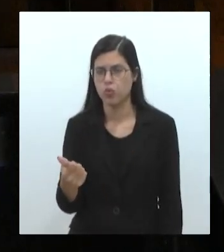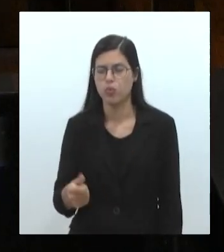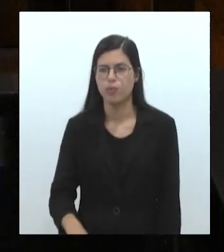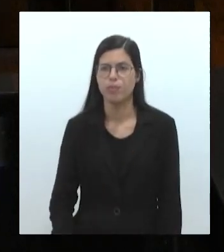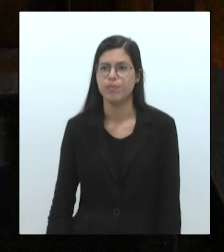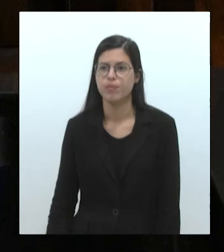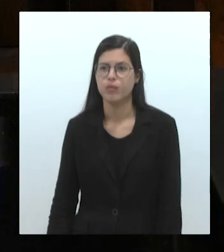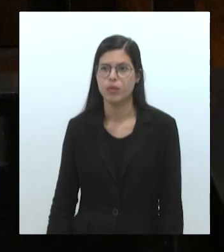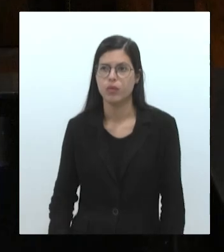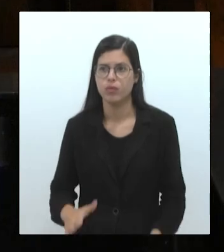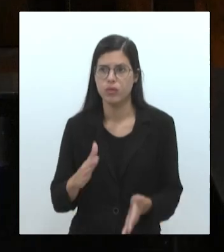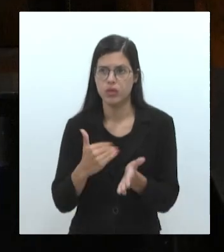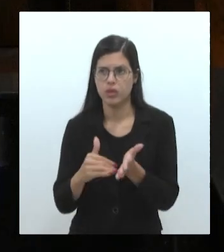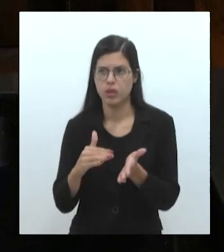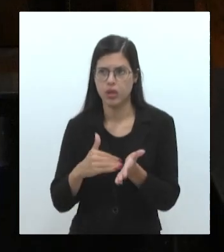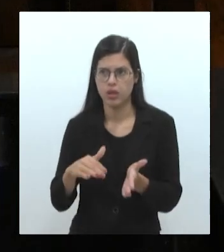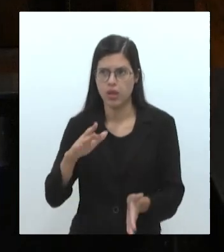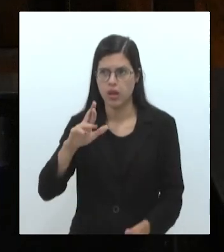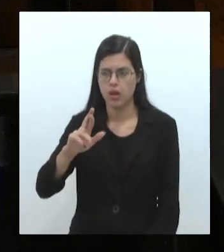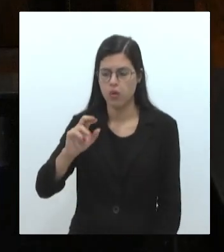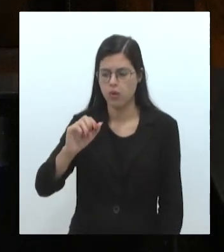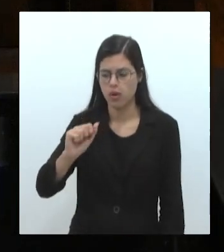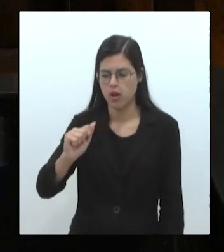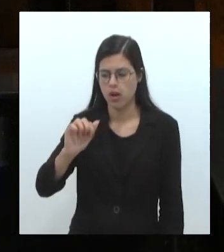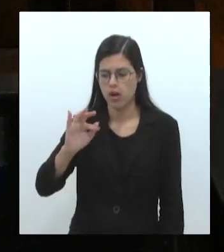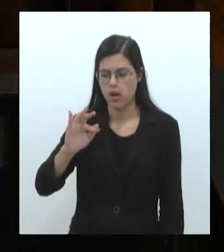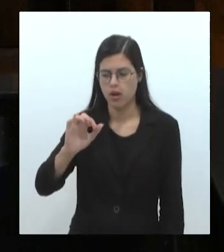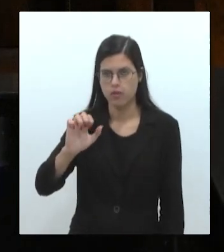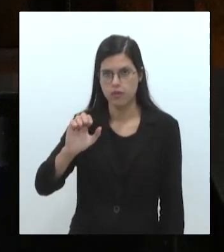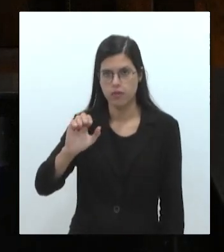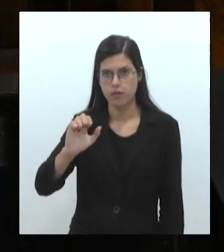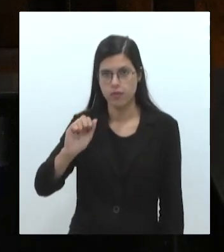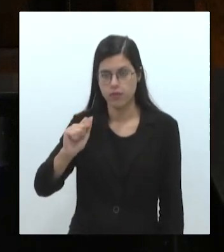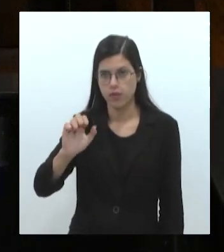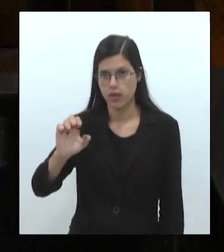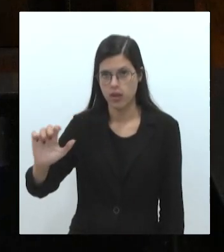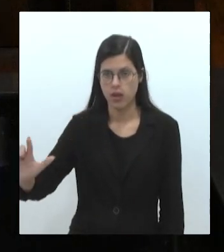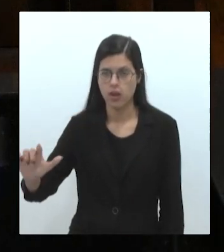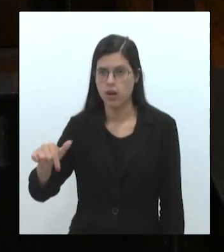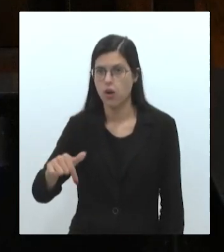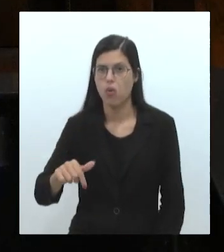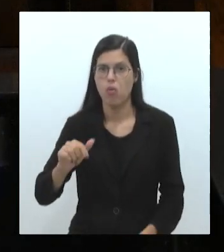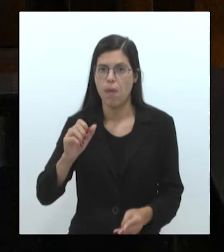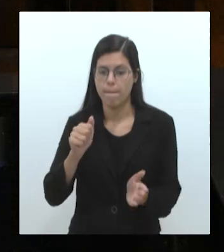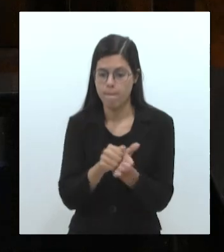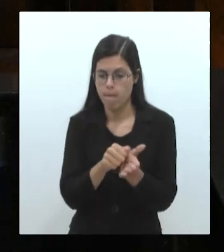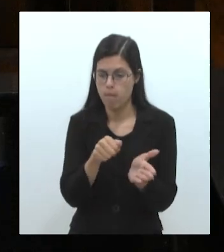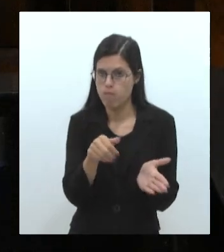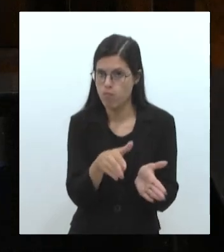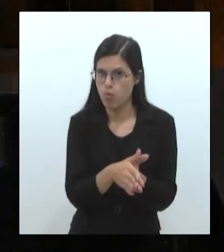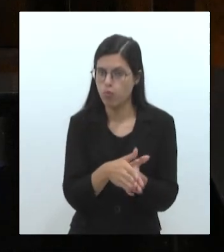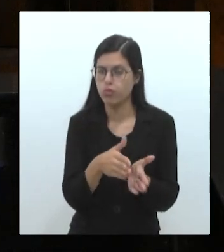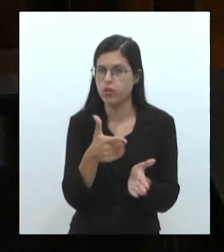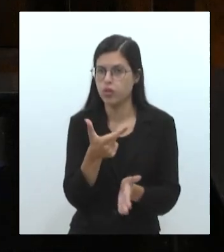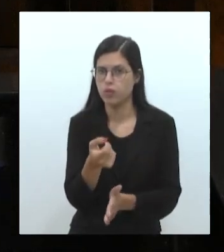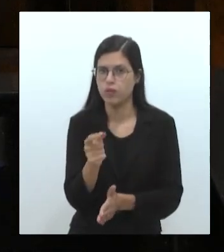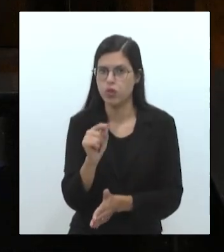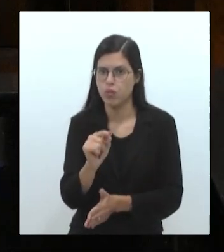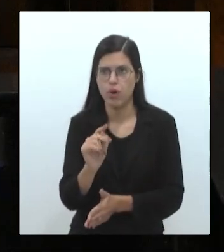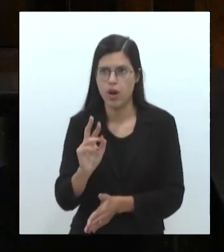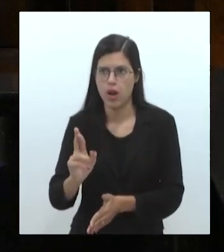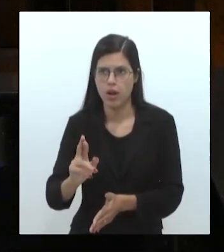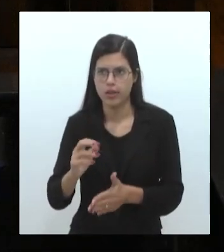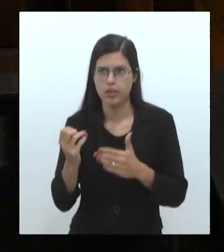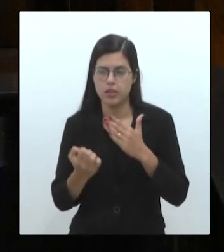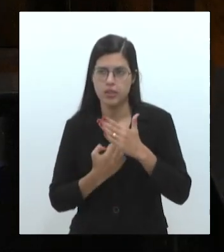então secretário Rafael Montenegro aplicou uma multa de R$20 milhões nessas empresas. A